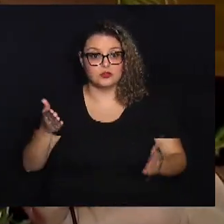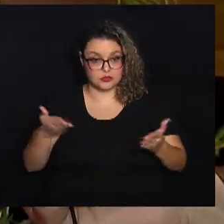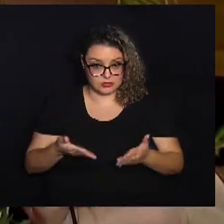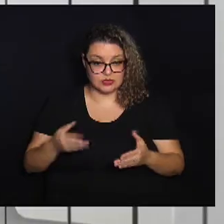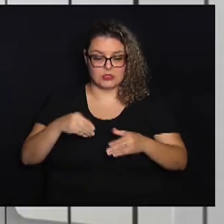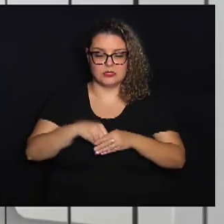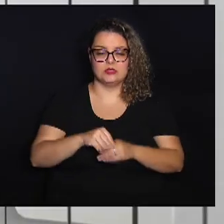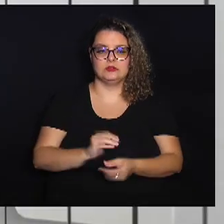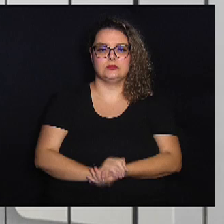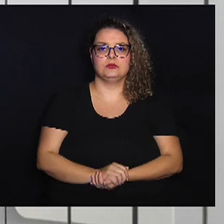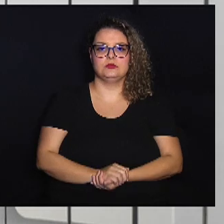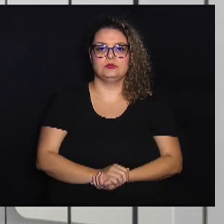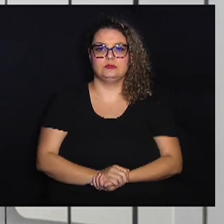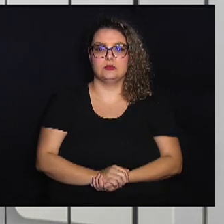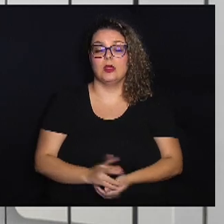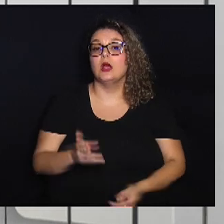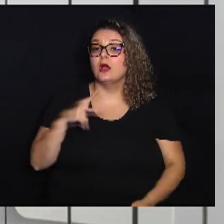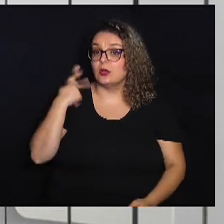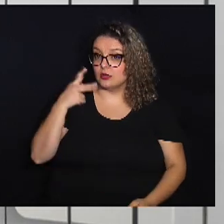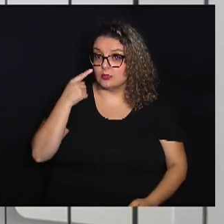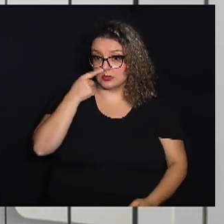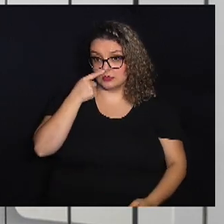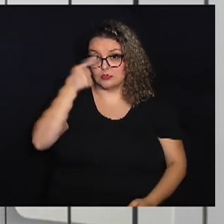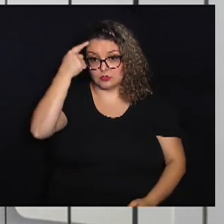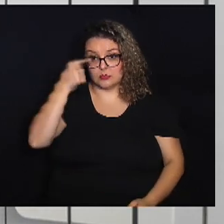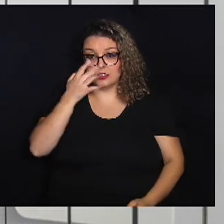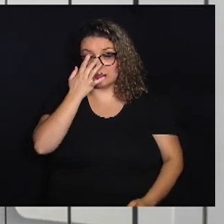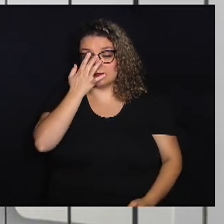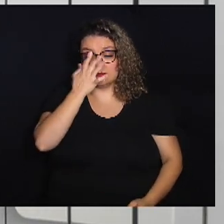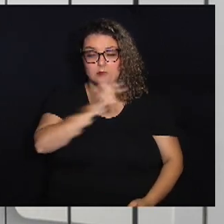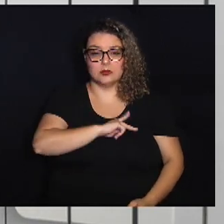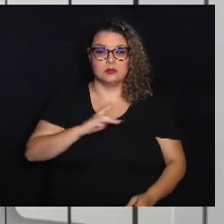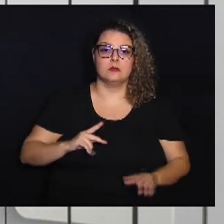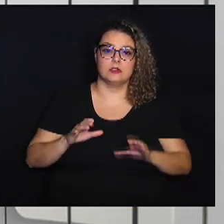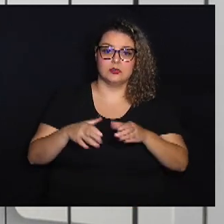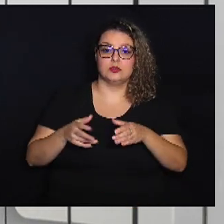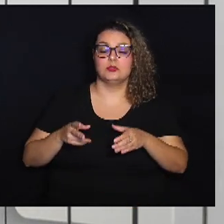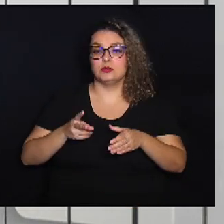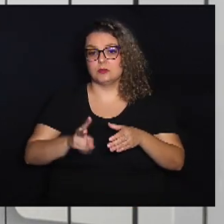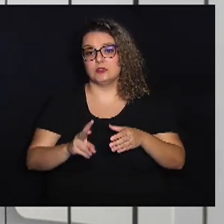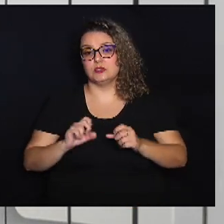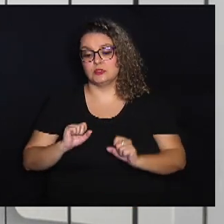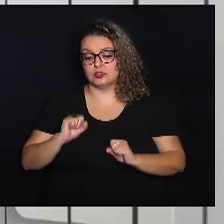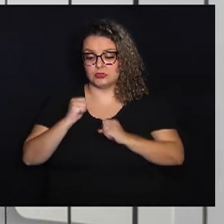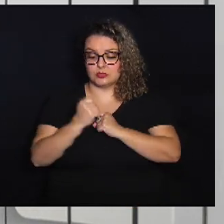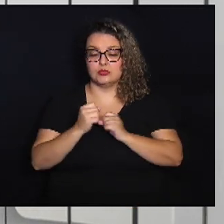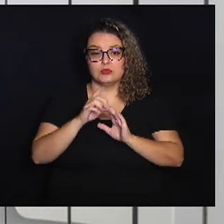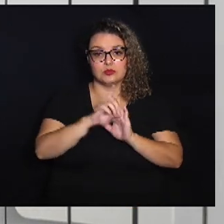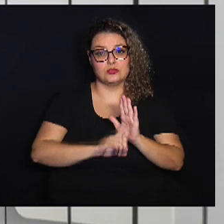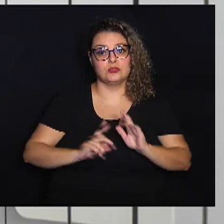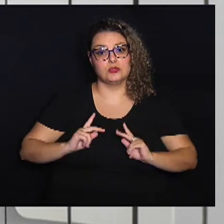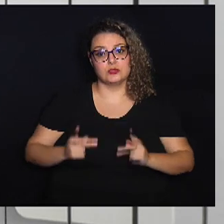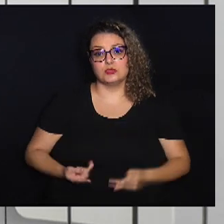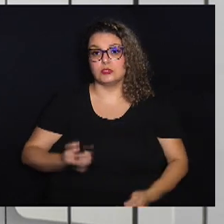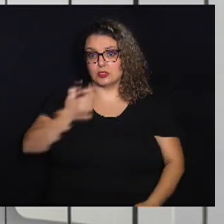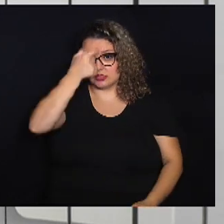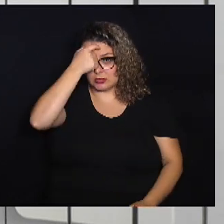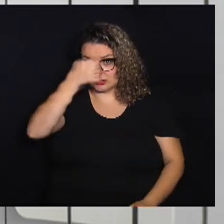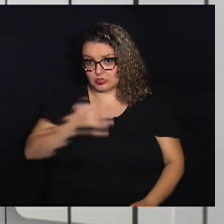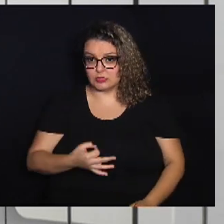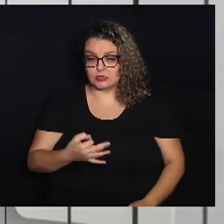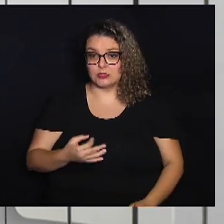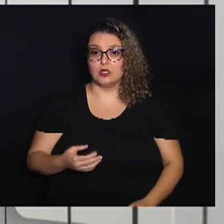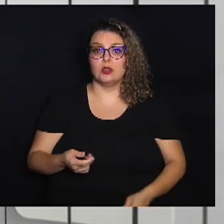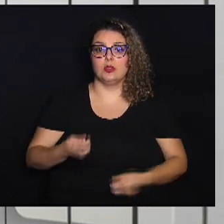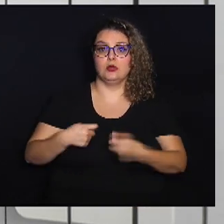Campinas. A vereadora Paola Miguel, presidente da Comissão Permanente de Defesa dos Direitos Humanos e Cidadania,